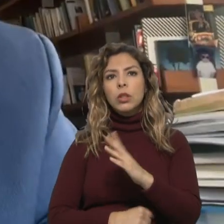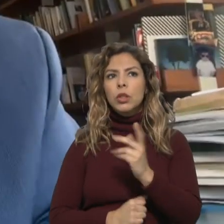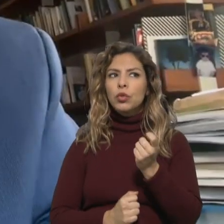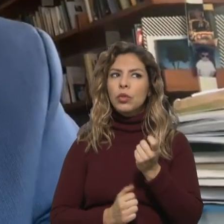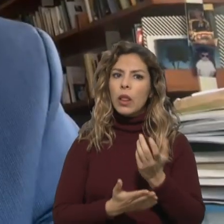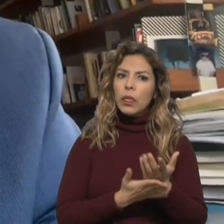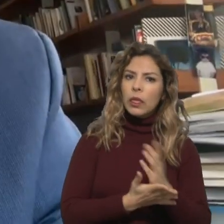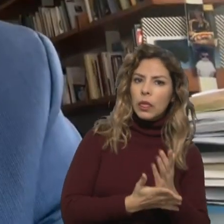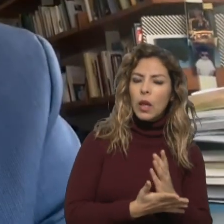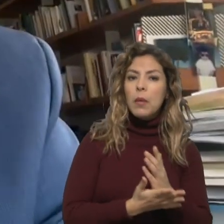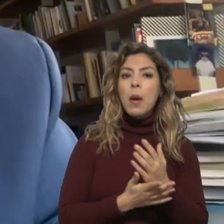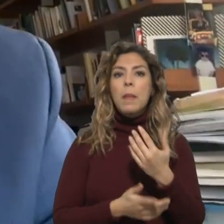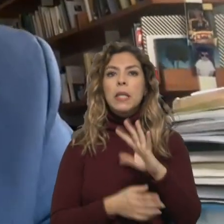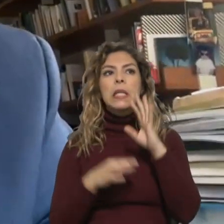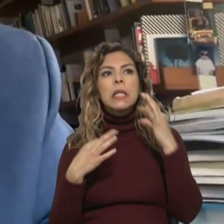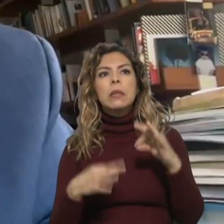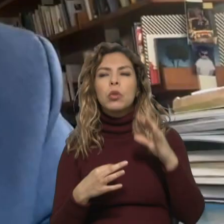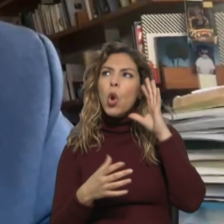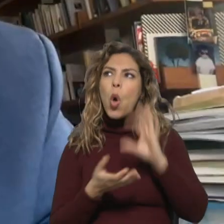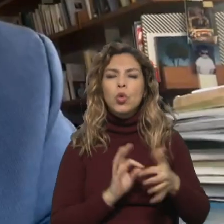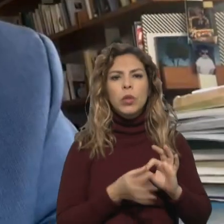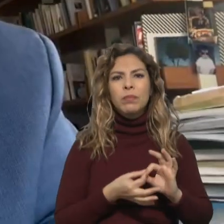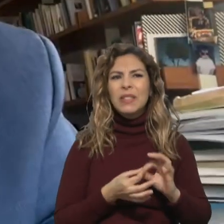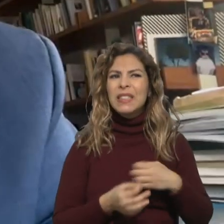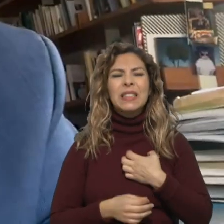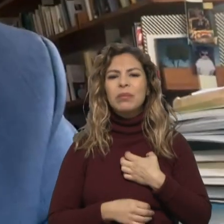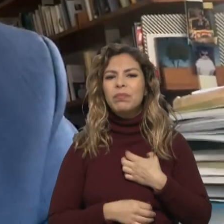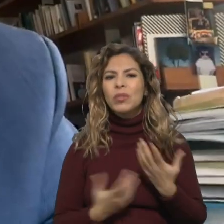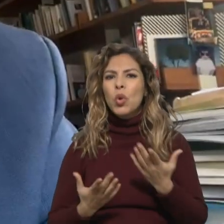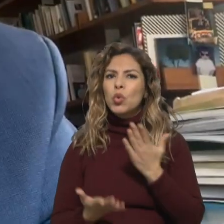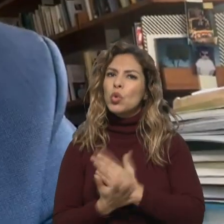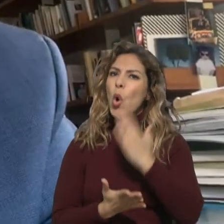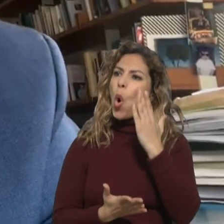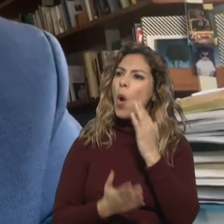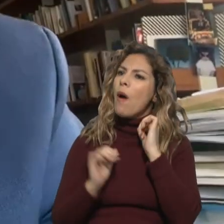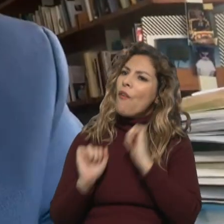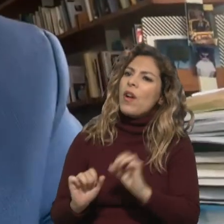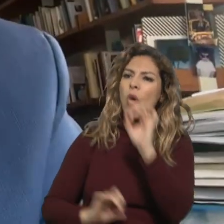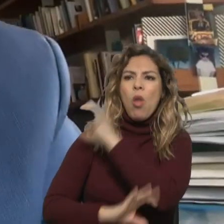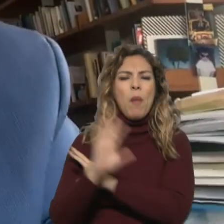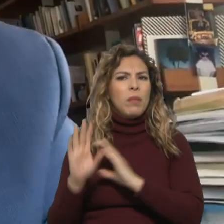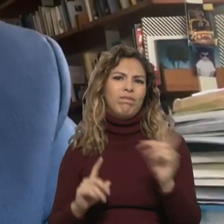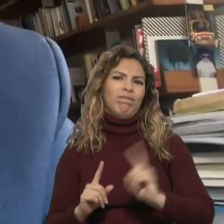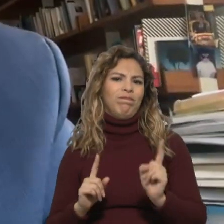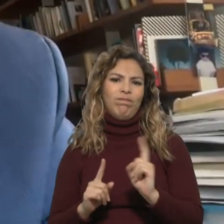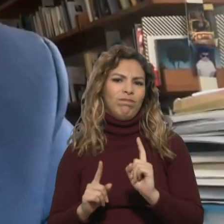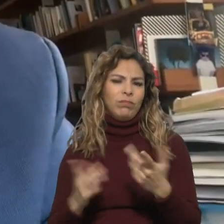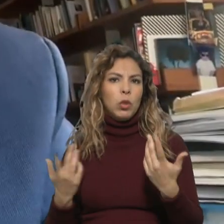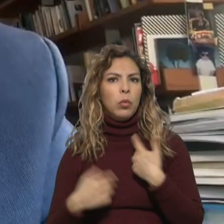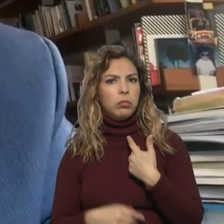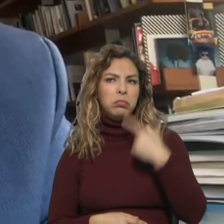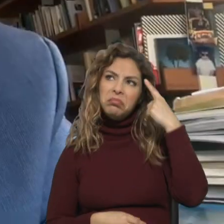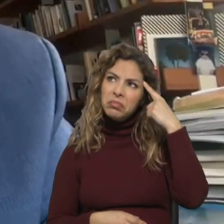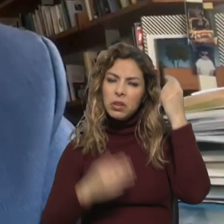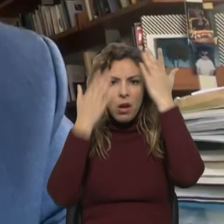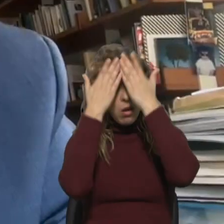continente europeu, não faria mais sentido que os Papas continuassem a ser exclusivamente europeus. Eu, aliás, considero, independentemente de